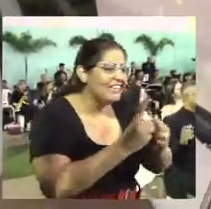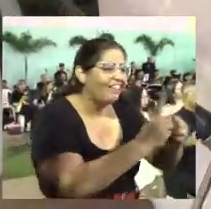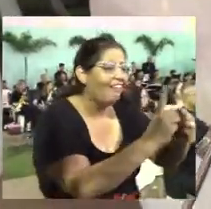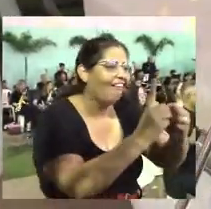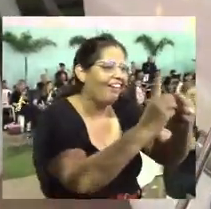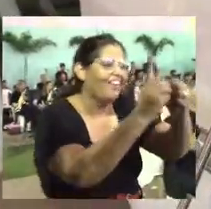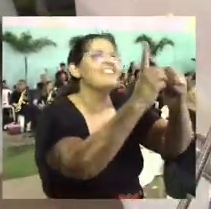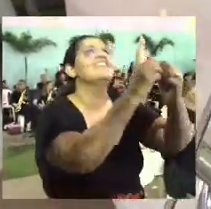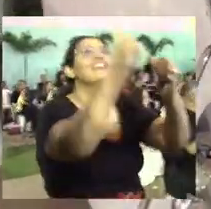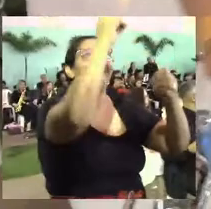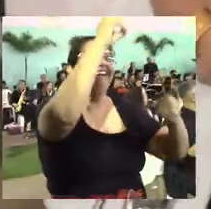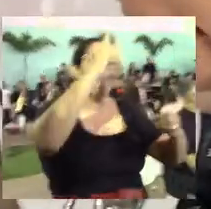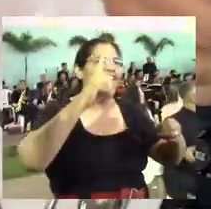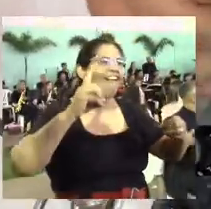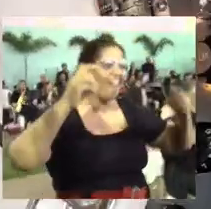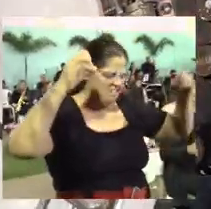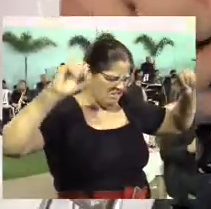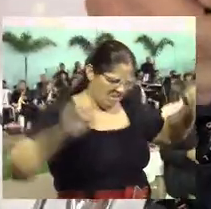Deus poderoso